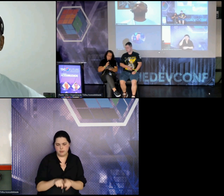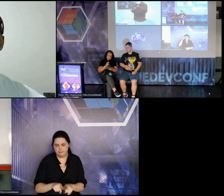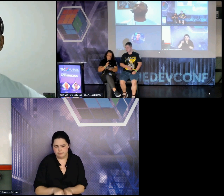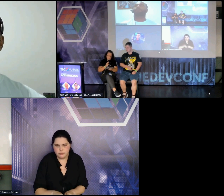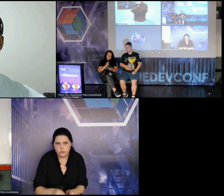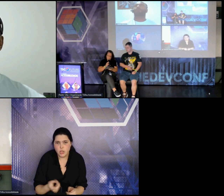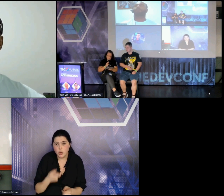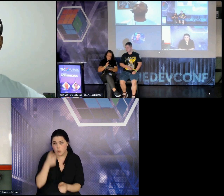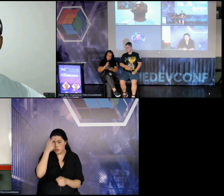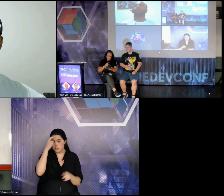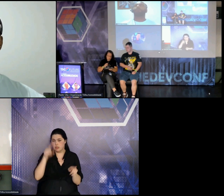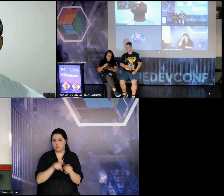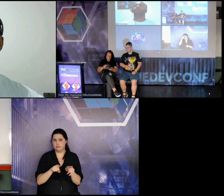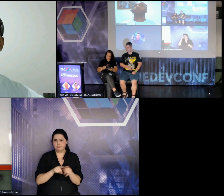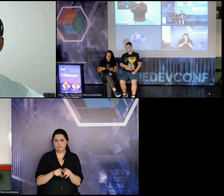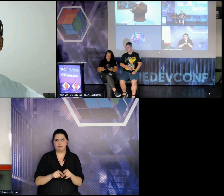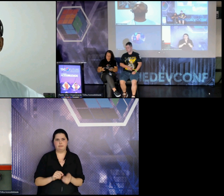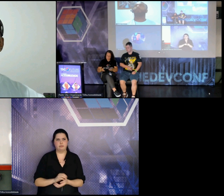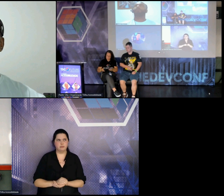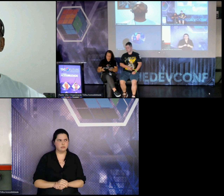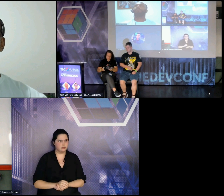e conscientização?